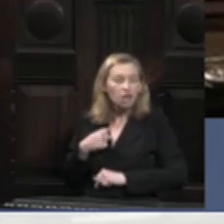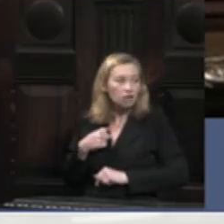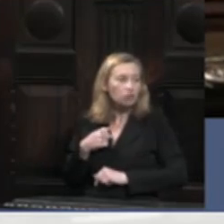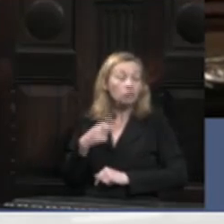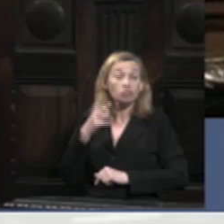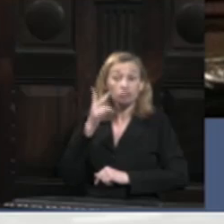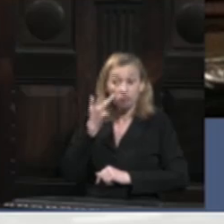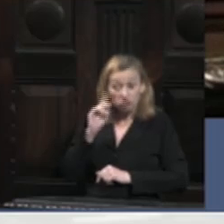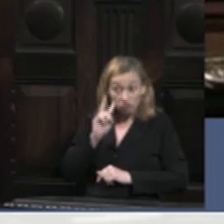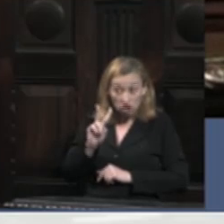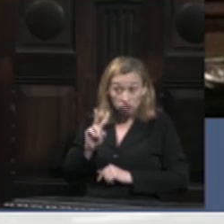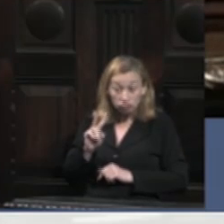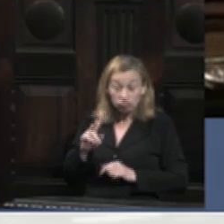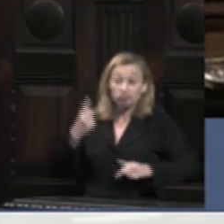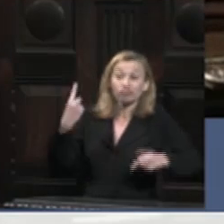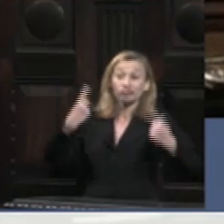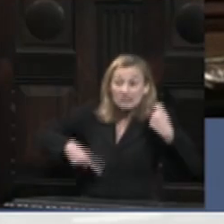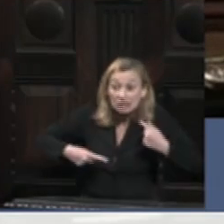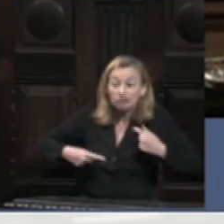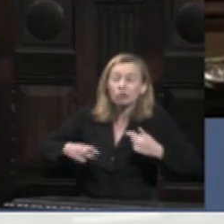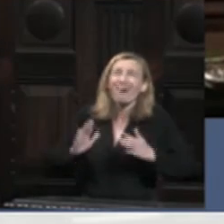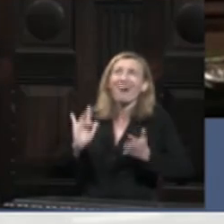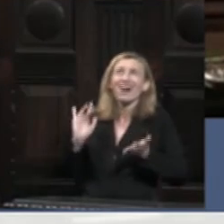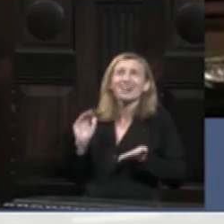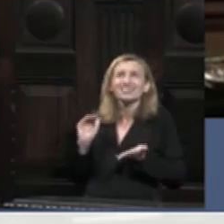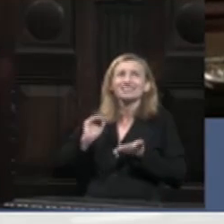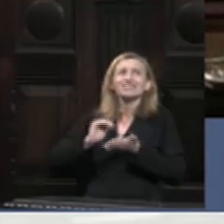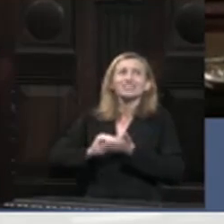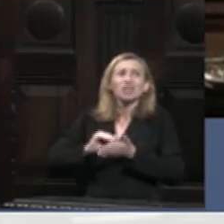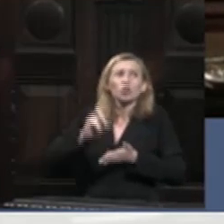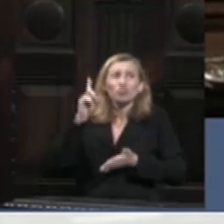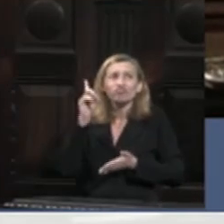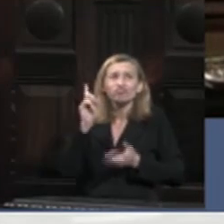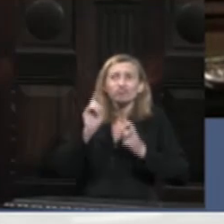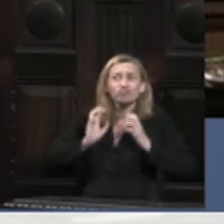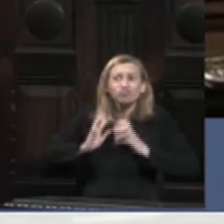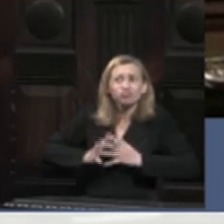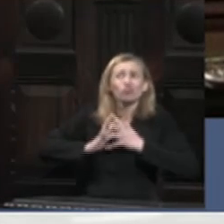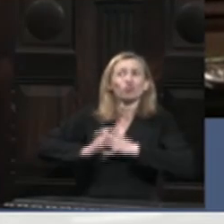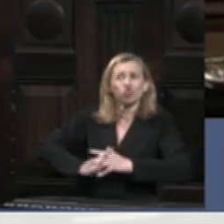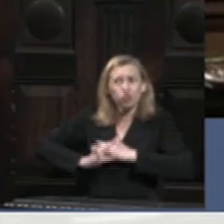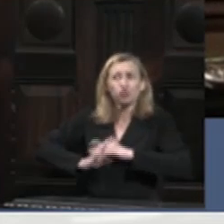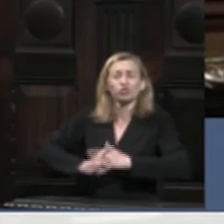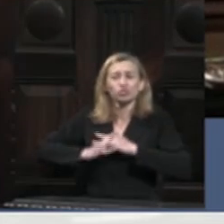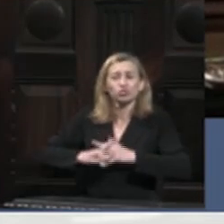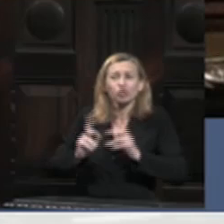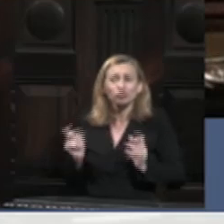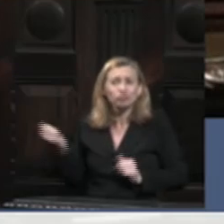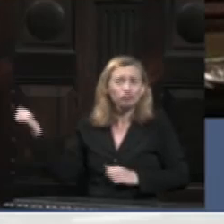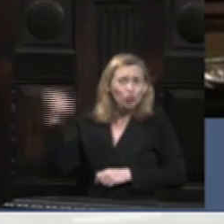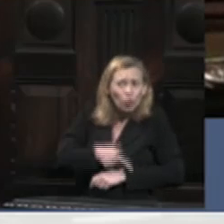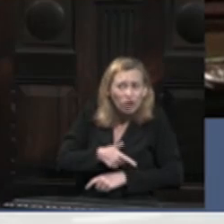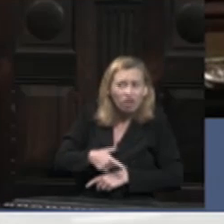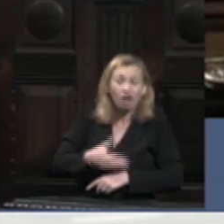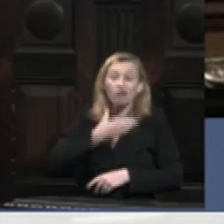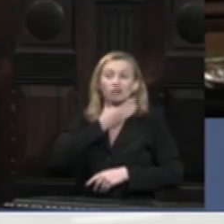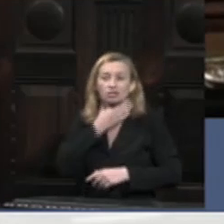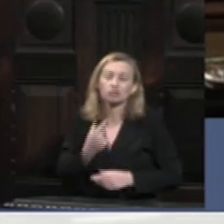que têm a democracia como um valor, que têm apreço pela experiência democrática, terão